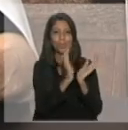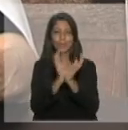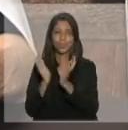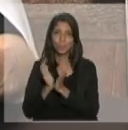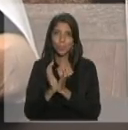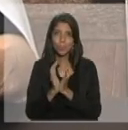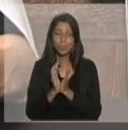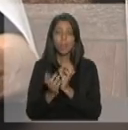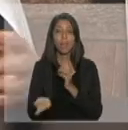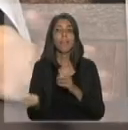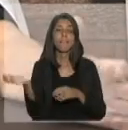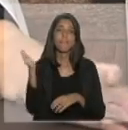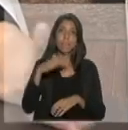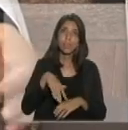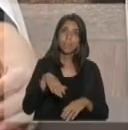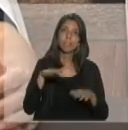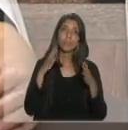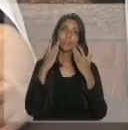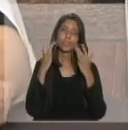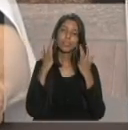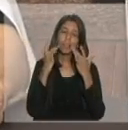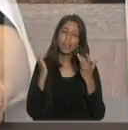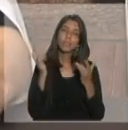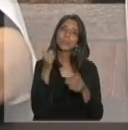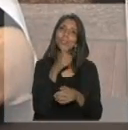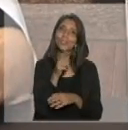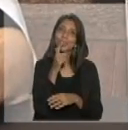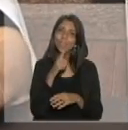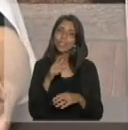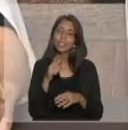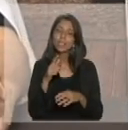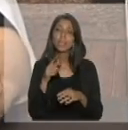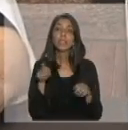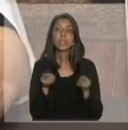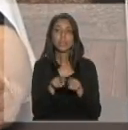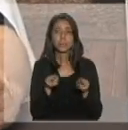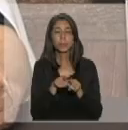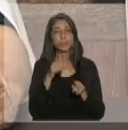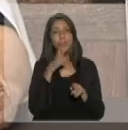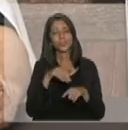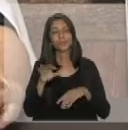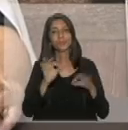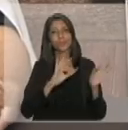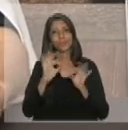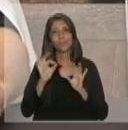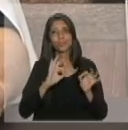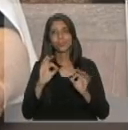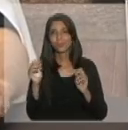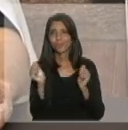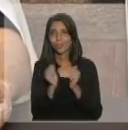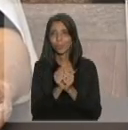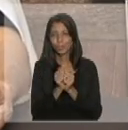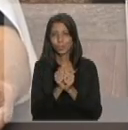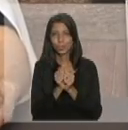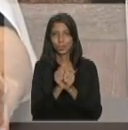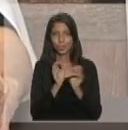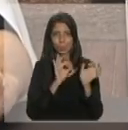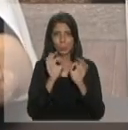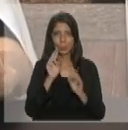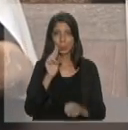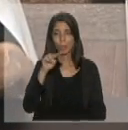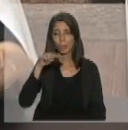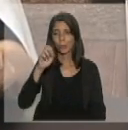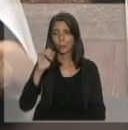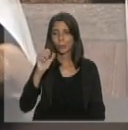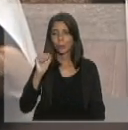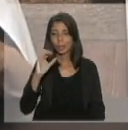E quando vinham no teatro, eles já vinham. E eu consegui fazer um programa junto com o pessoal da Unesco, que era